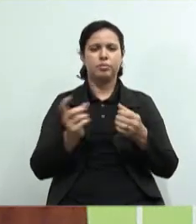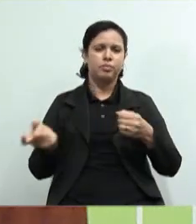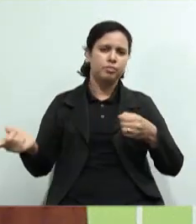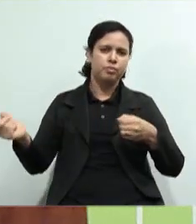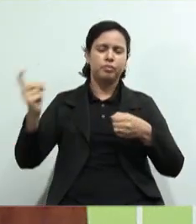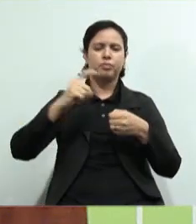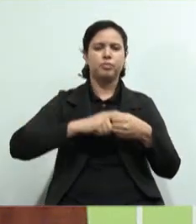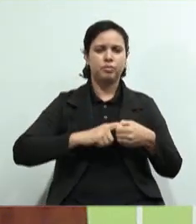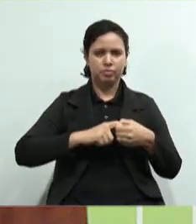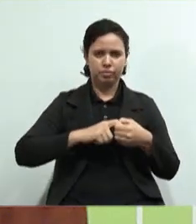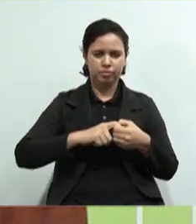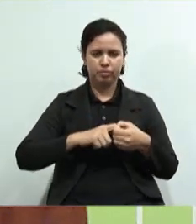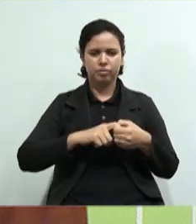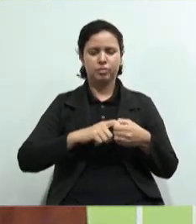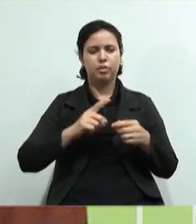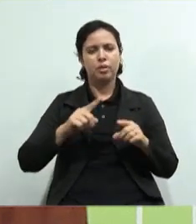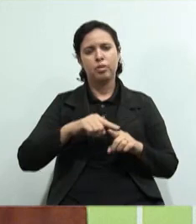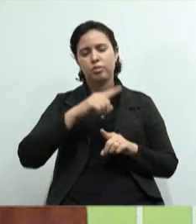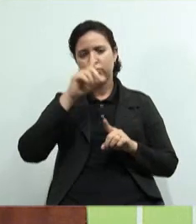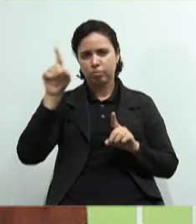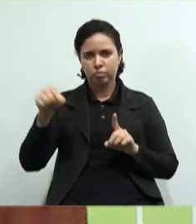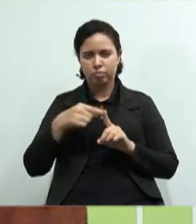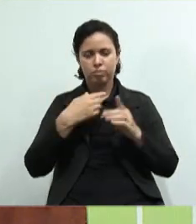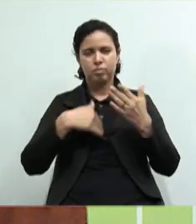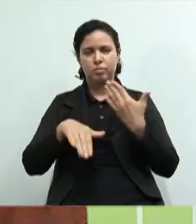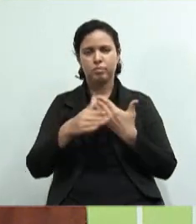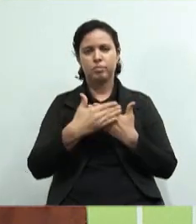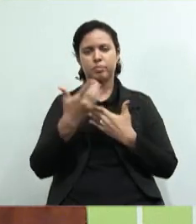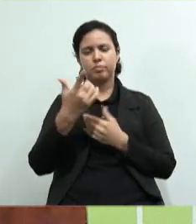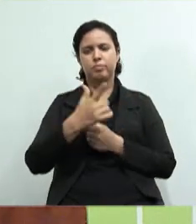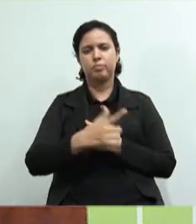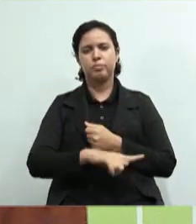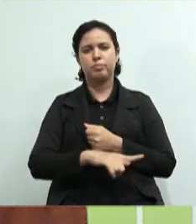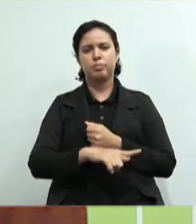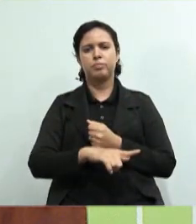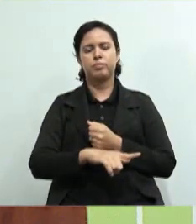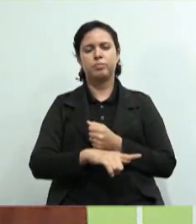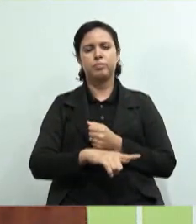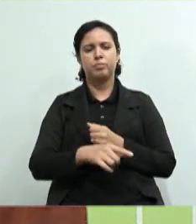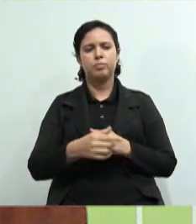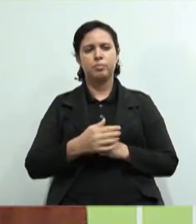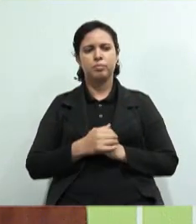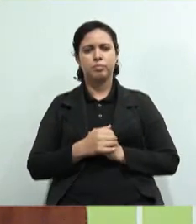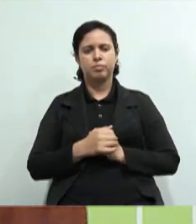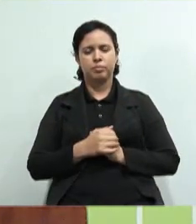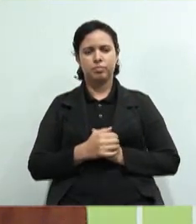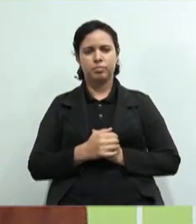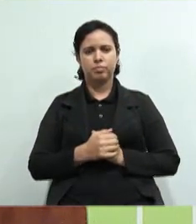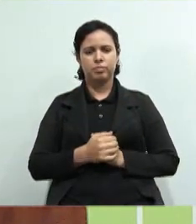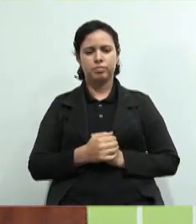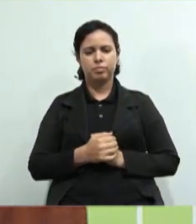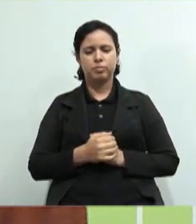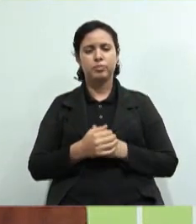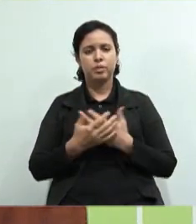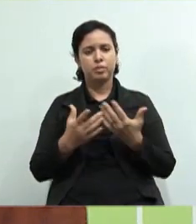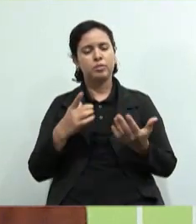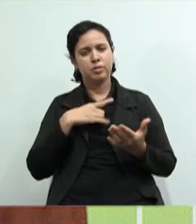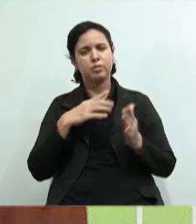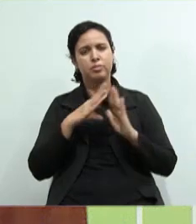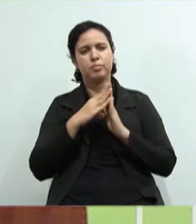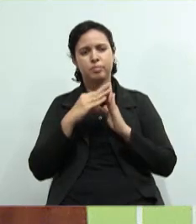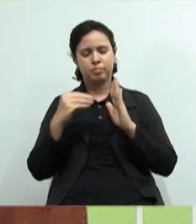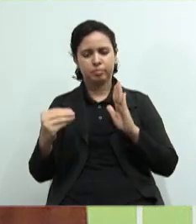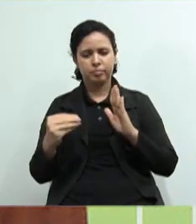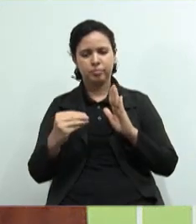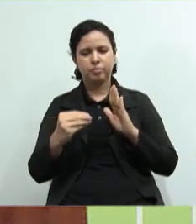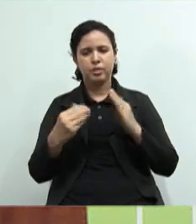ciclo novamente. Fazer todo o PDCA novamente para corrigir aquele problema. Tudo bem? Criar um padrão.